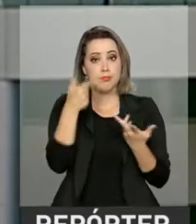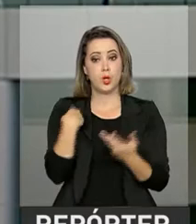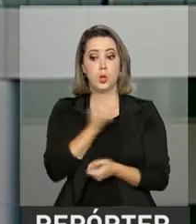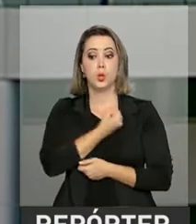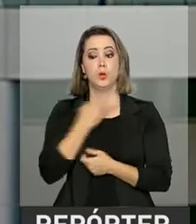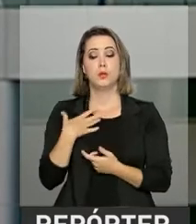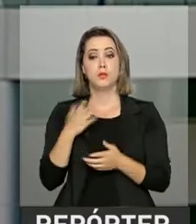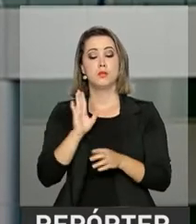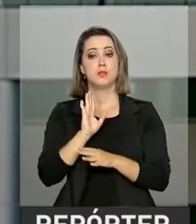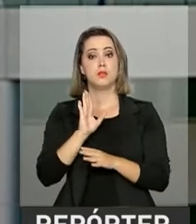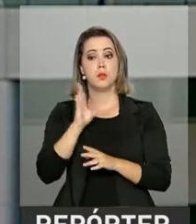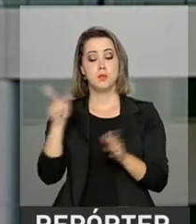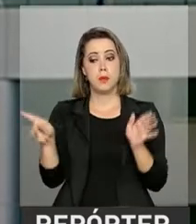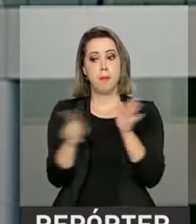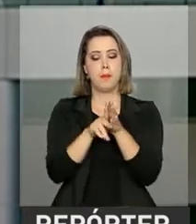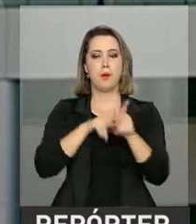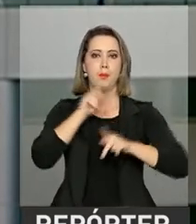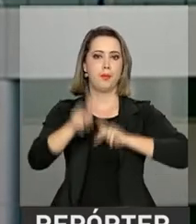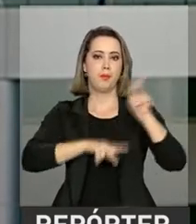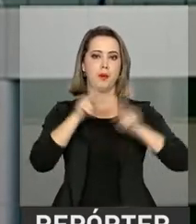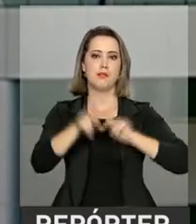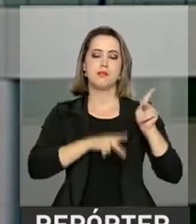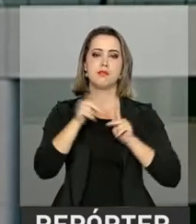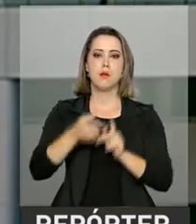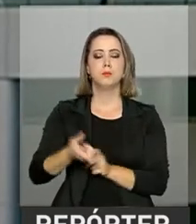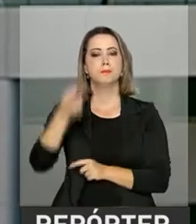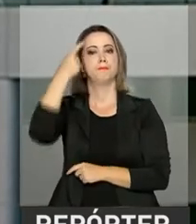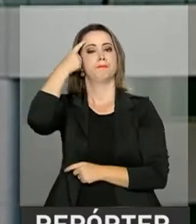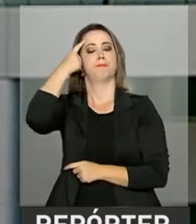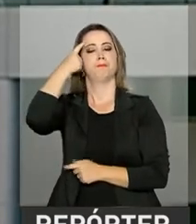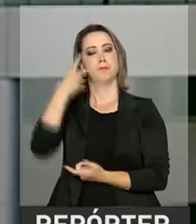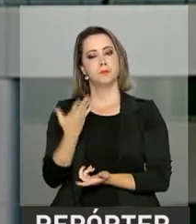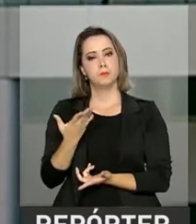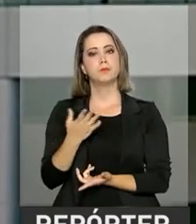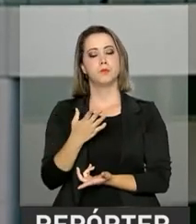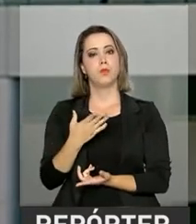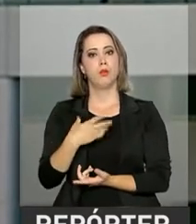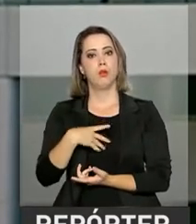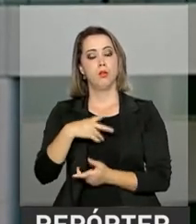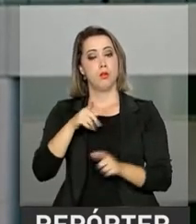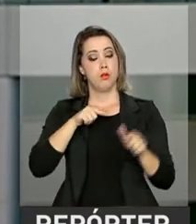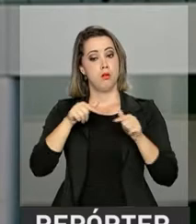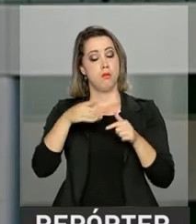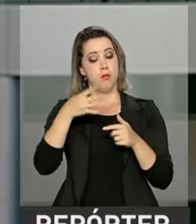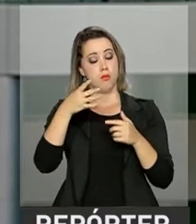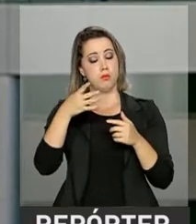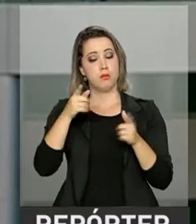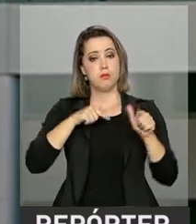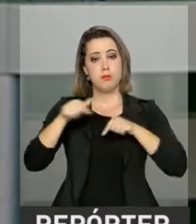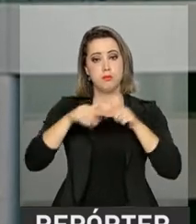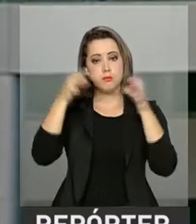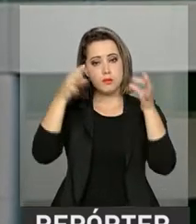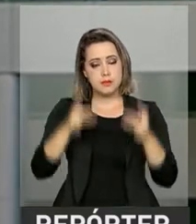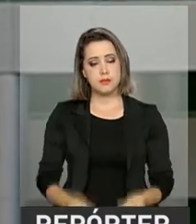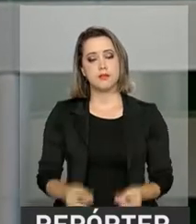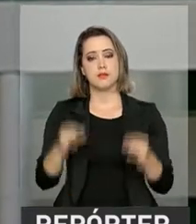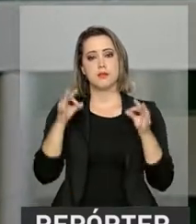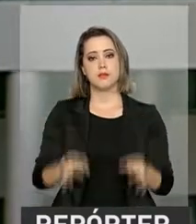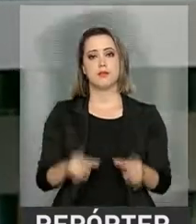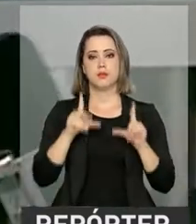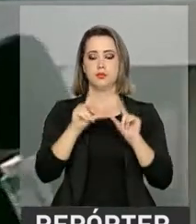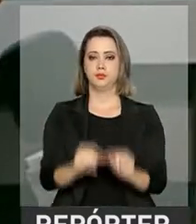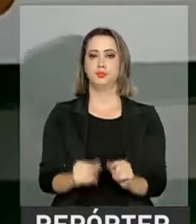com a própria população com os motoristas para a conscientização para a conduta correta no trânsito a gente consiga atingir essa meta de redução